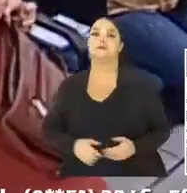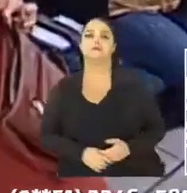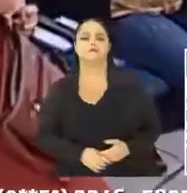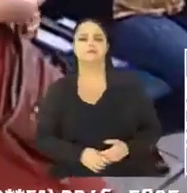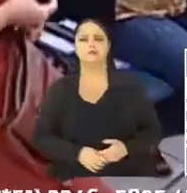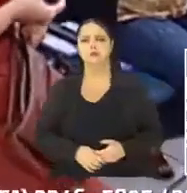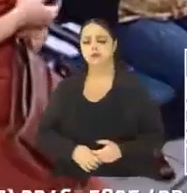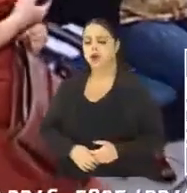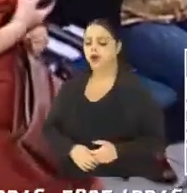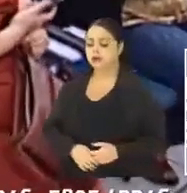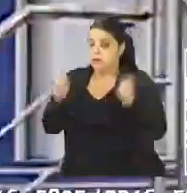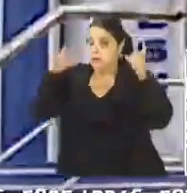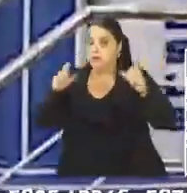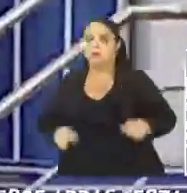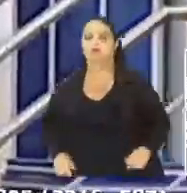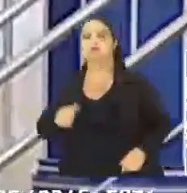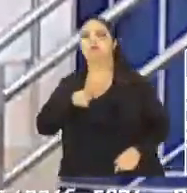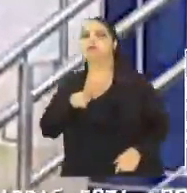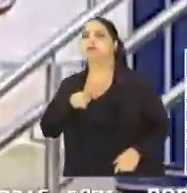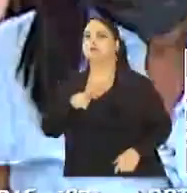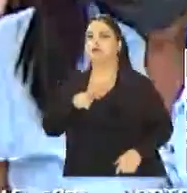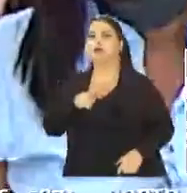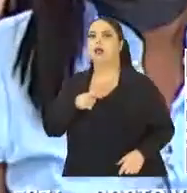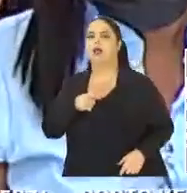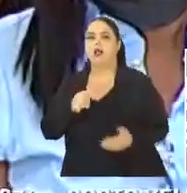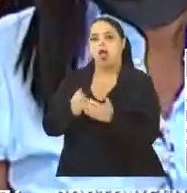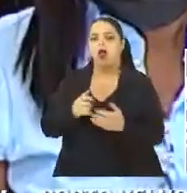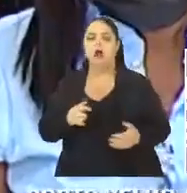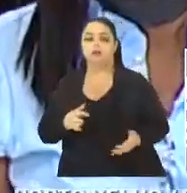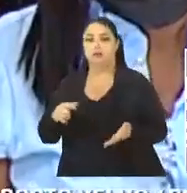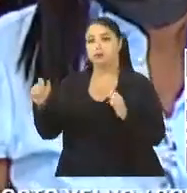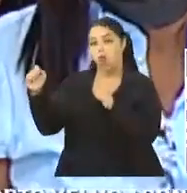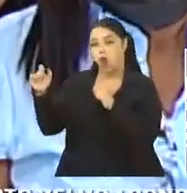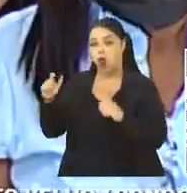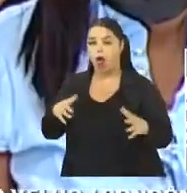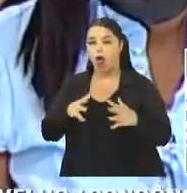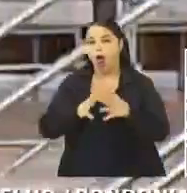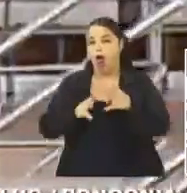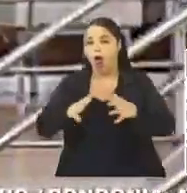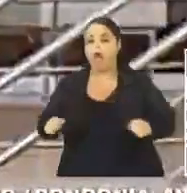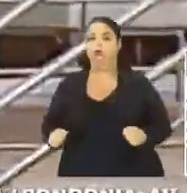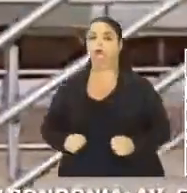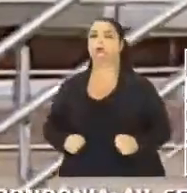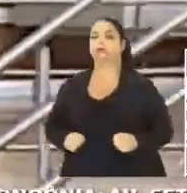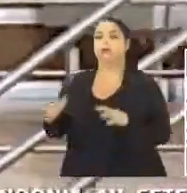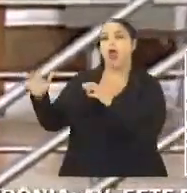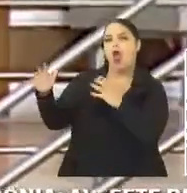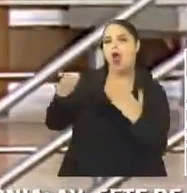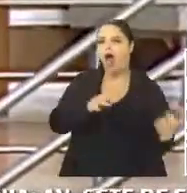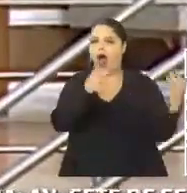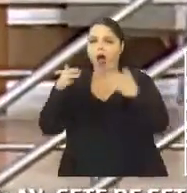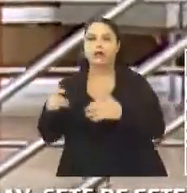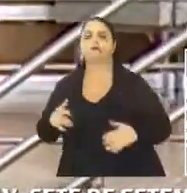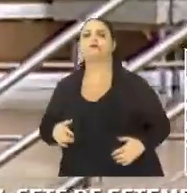se ele cochilar um pouquinho, a tempestade balança o barco, não balança? Balança ou não balança? Já aconteceu